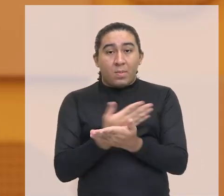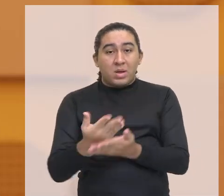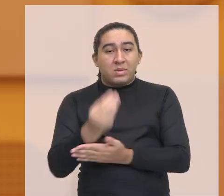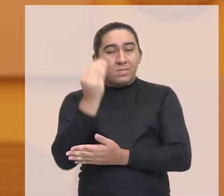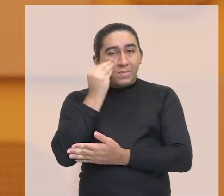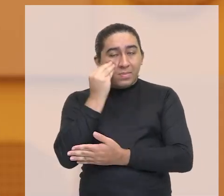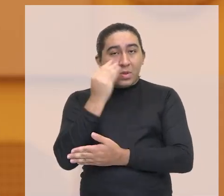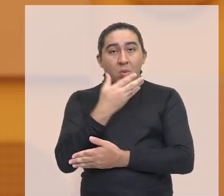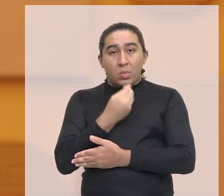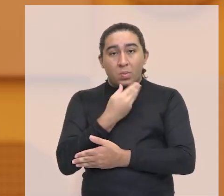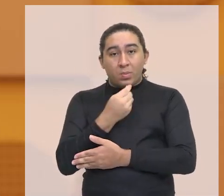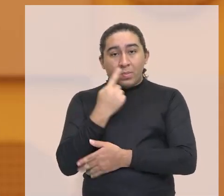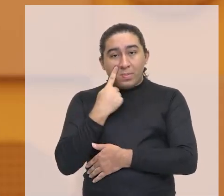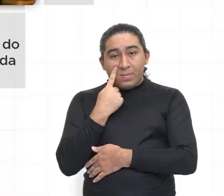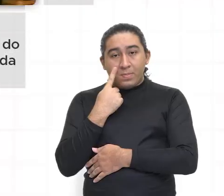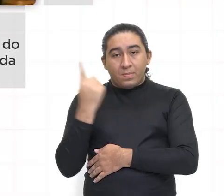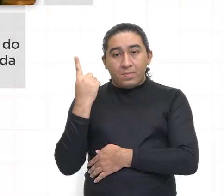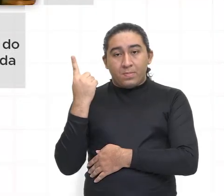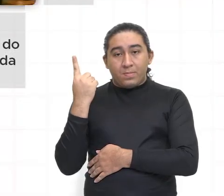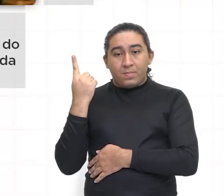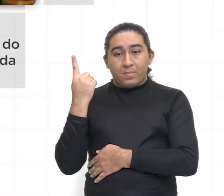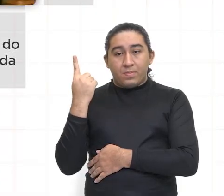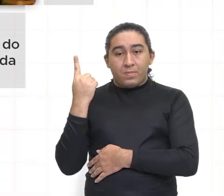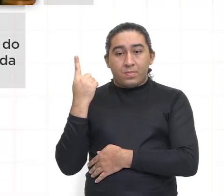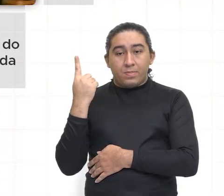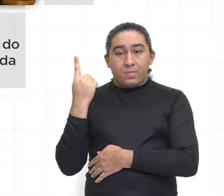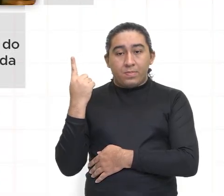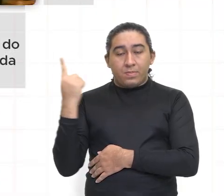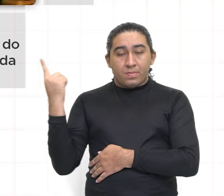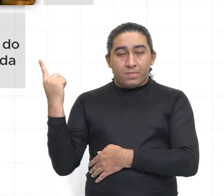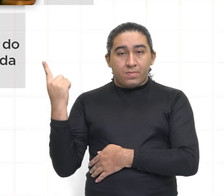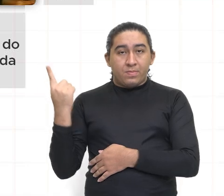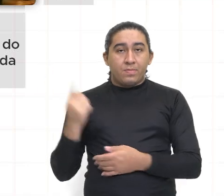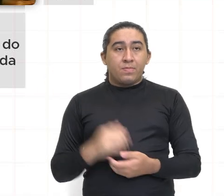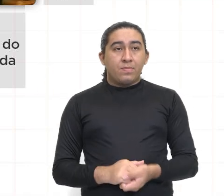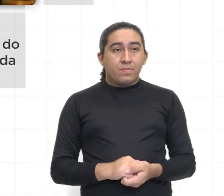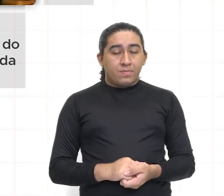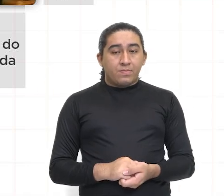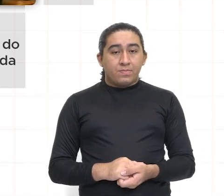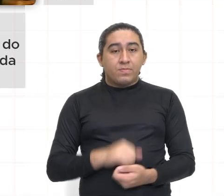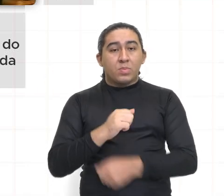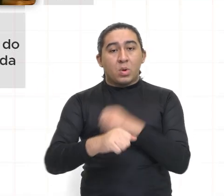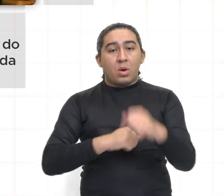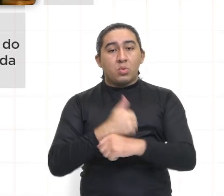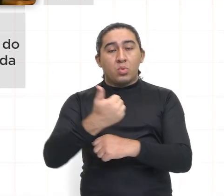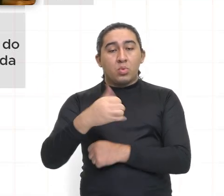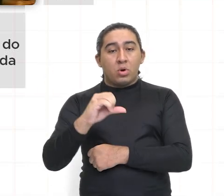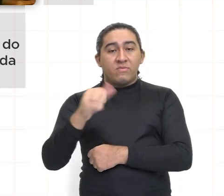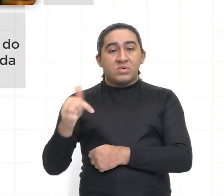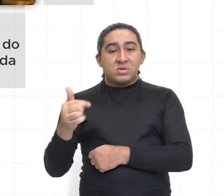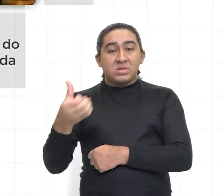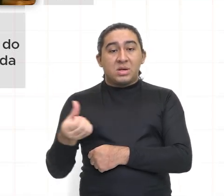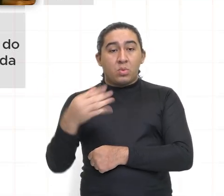a conhecer a partir de agora. Vamos lá. Governo de Brezhnev, 1964 a